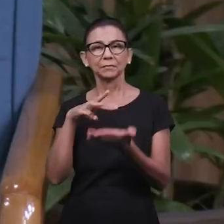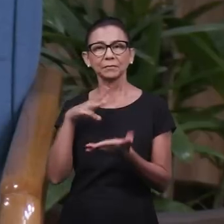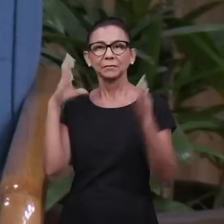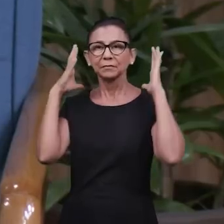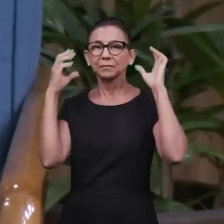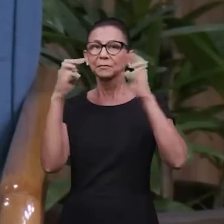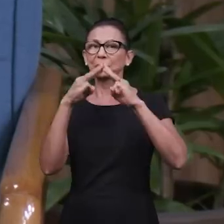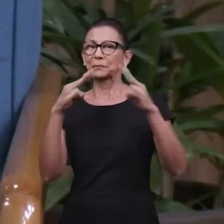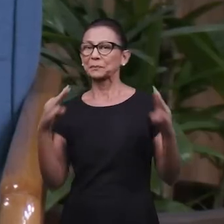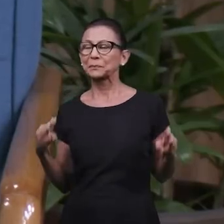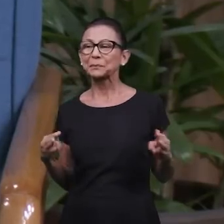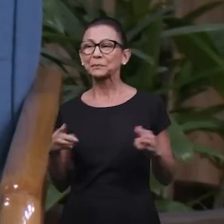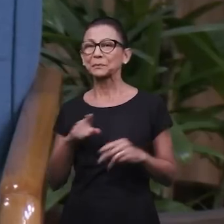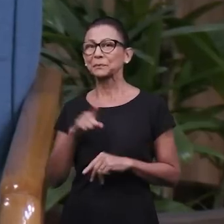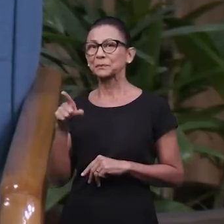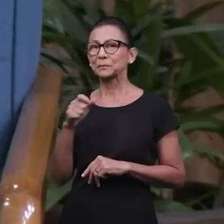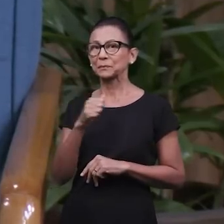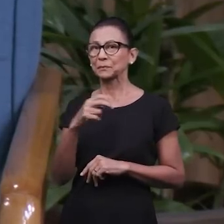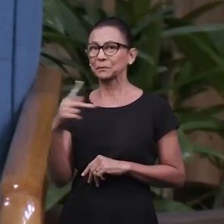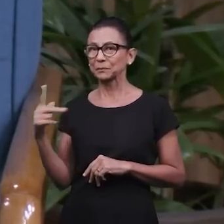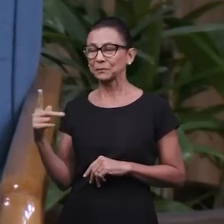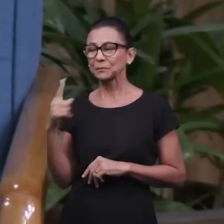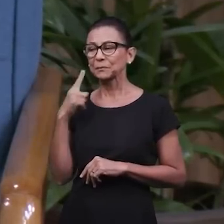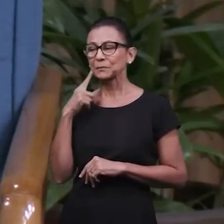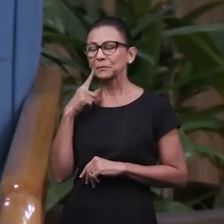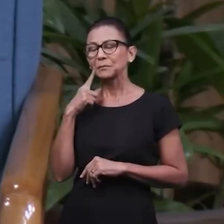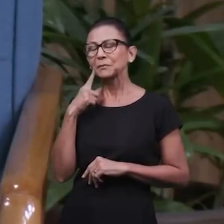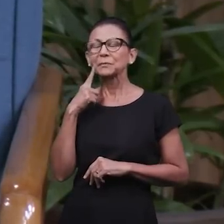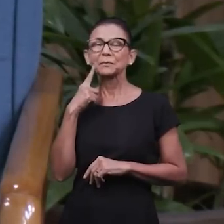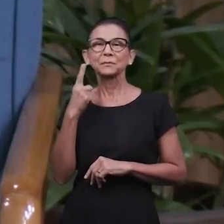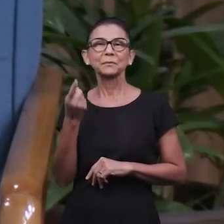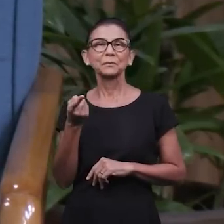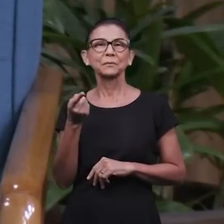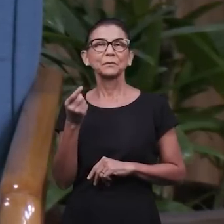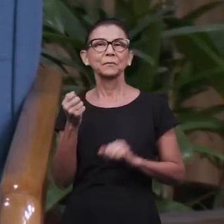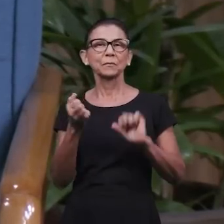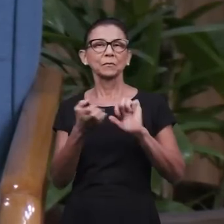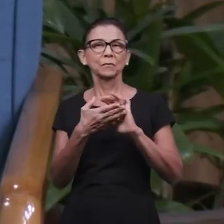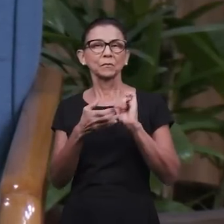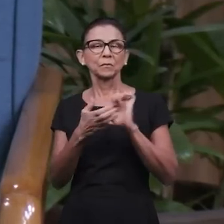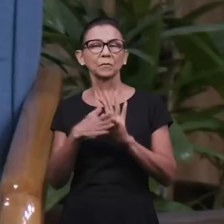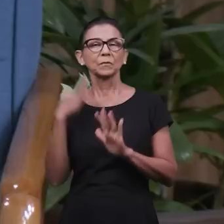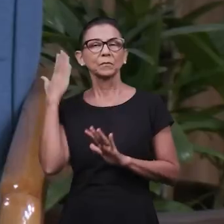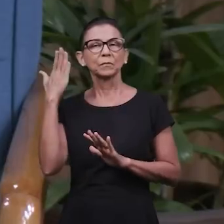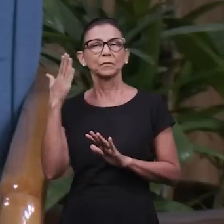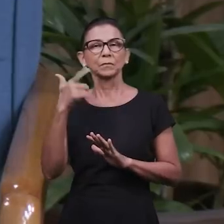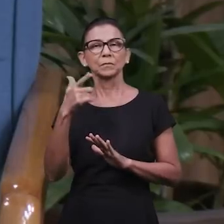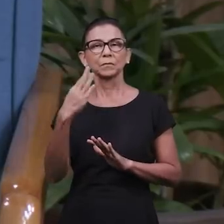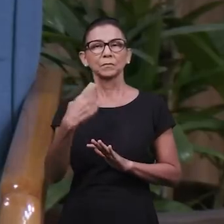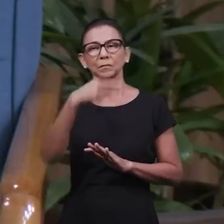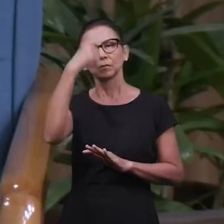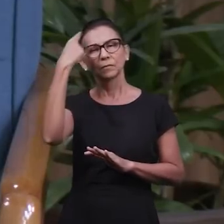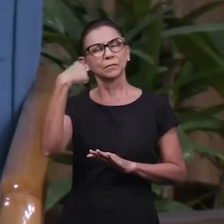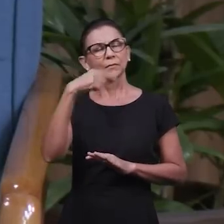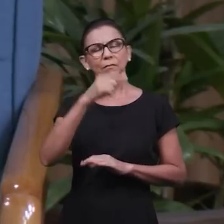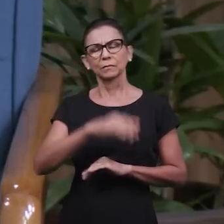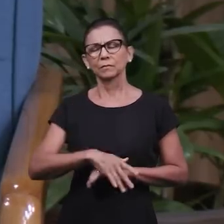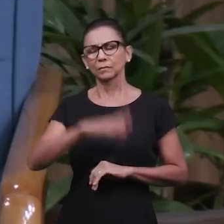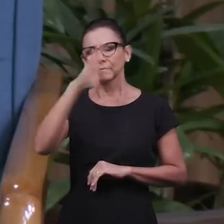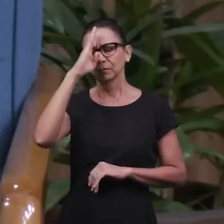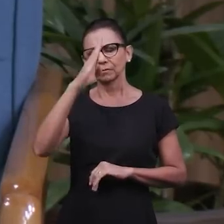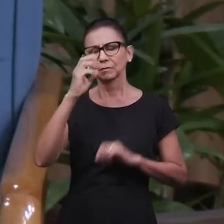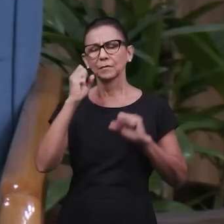Manaim. E lá no aplicativo da rádio você ouve louvores e mensagens bíblicas 24 horas por dia e também, se quiser, pode